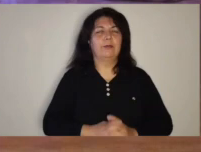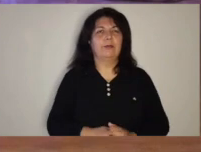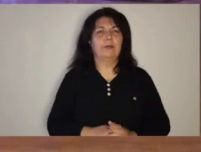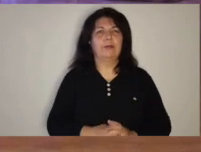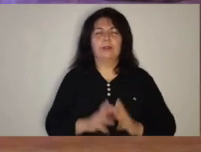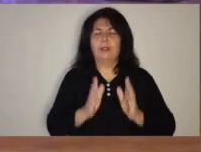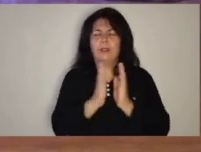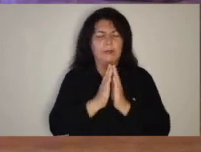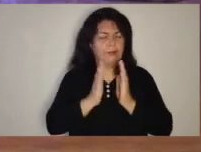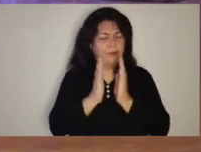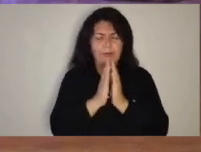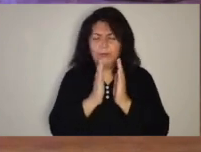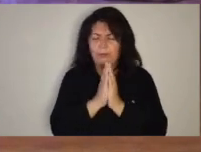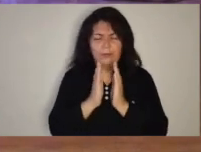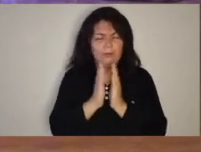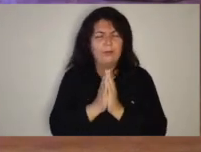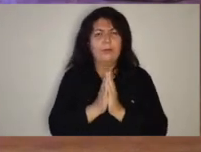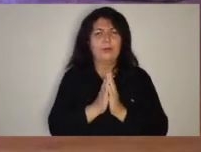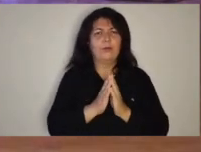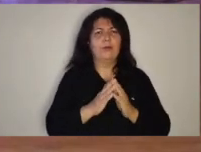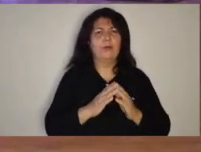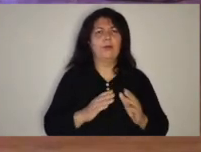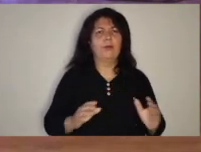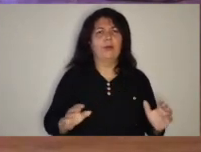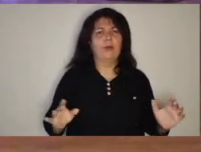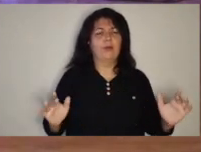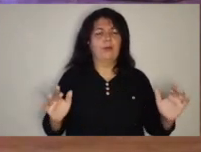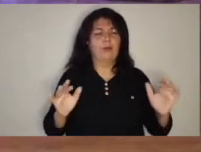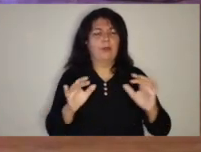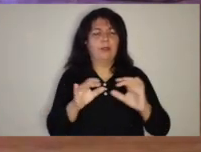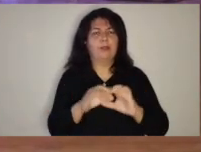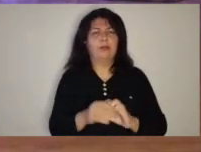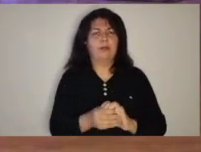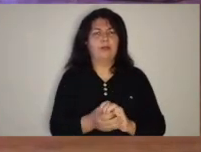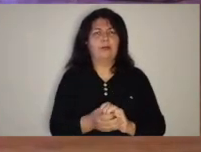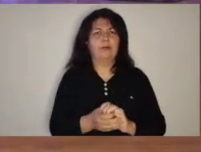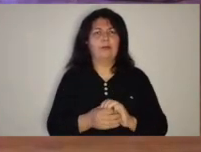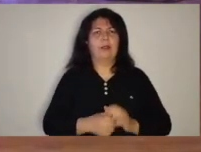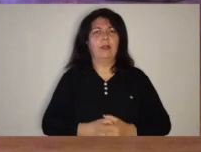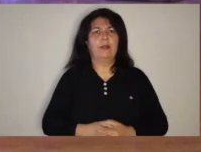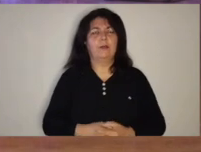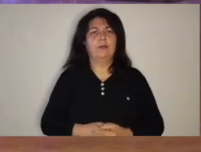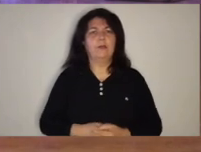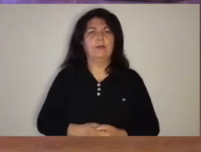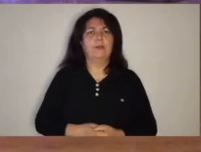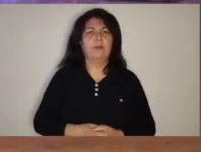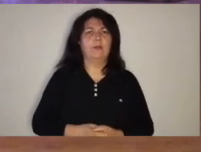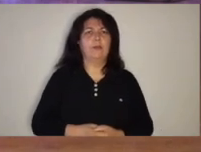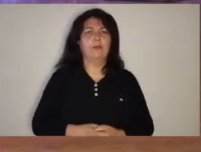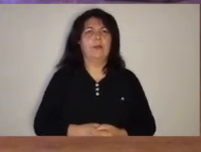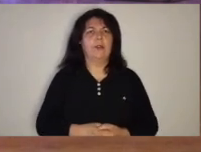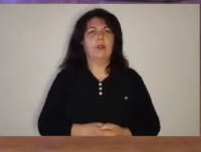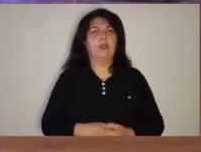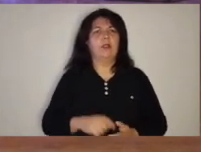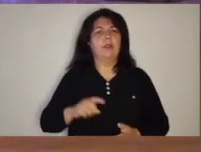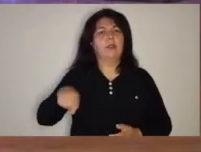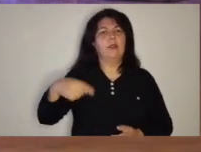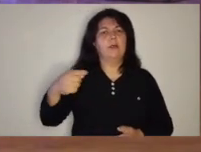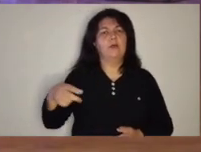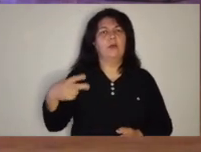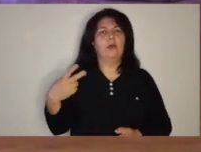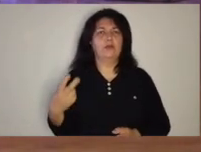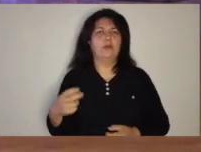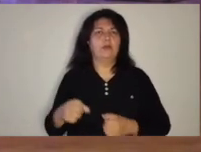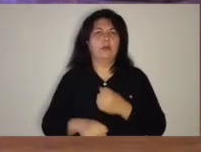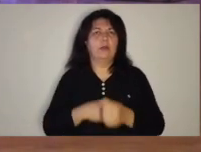o Chico orou. O Chico orou muito para que a gente voltasse. E depois de 2 anos, o